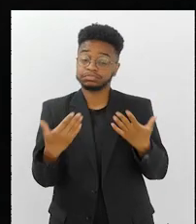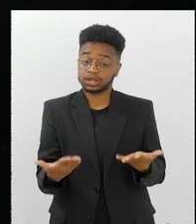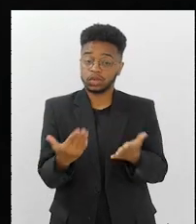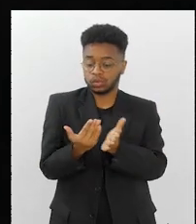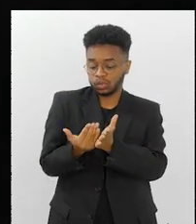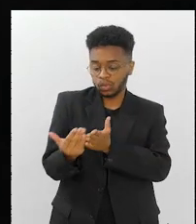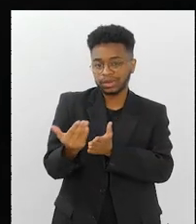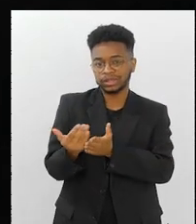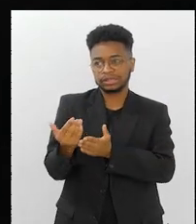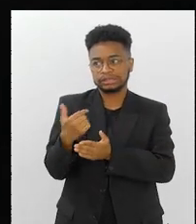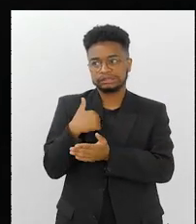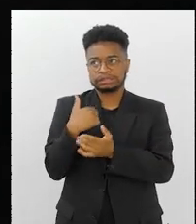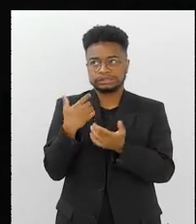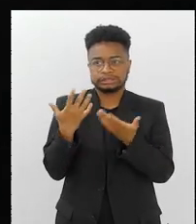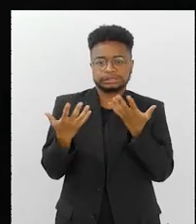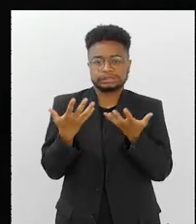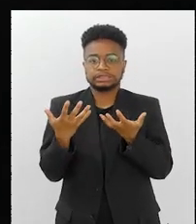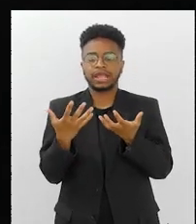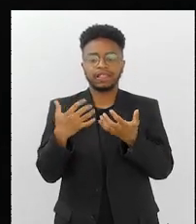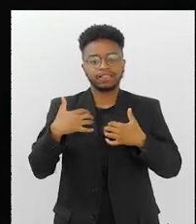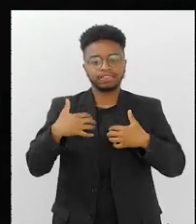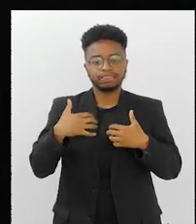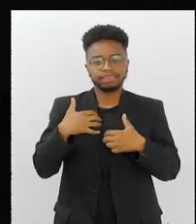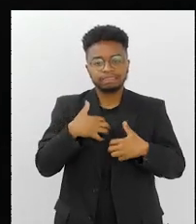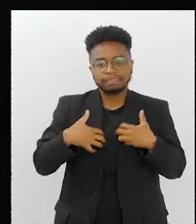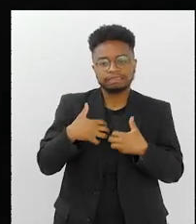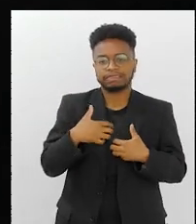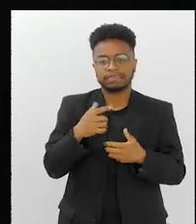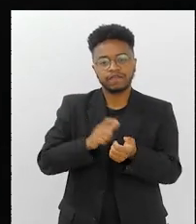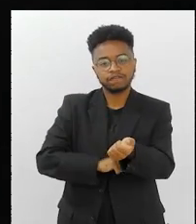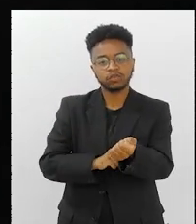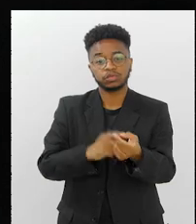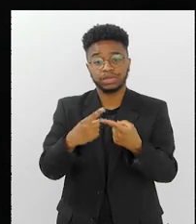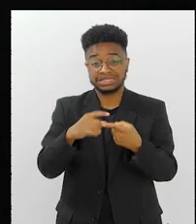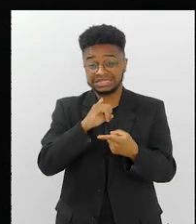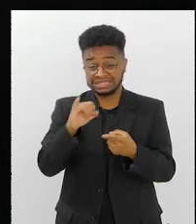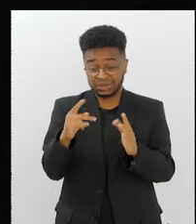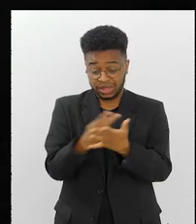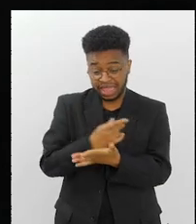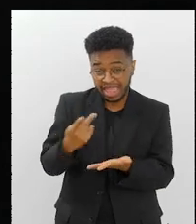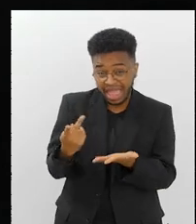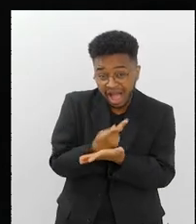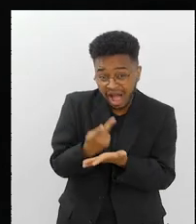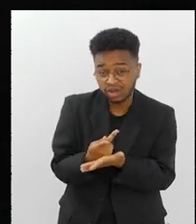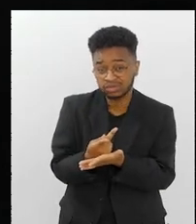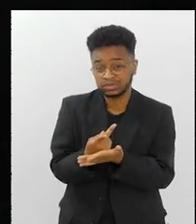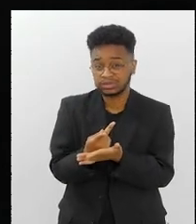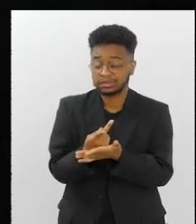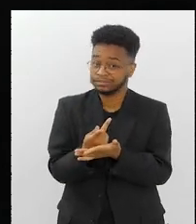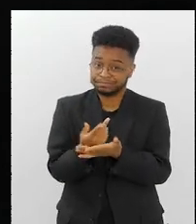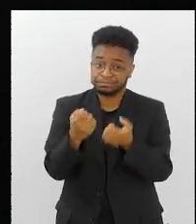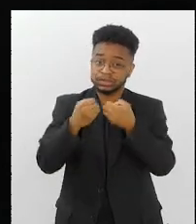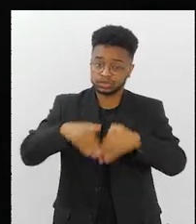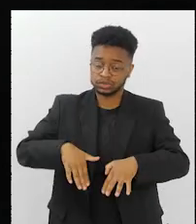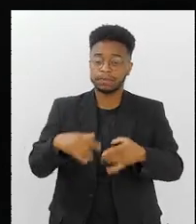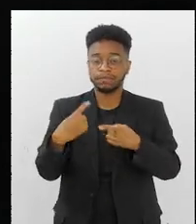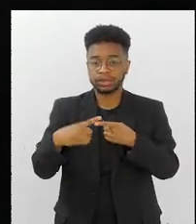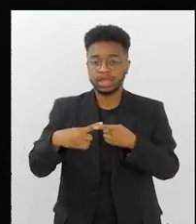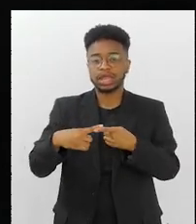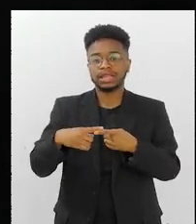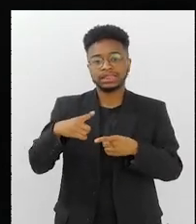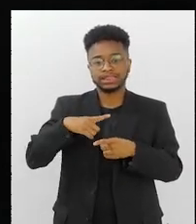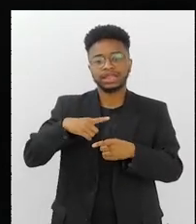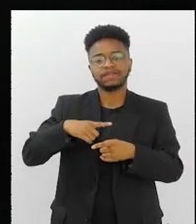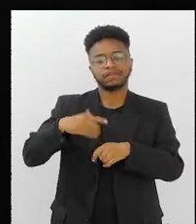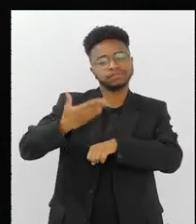ideia eu confesso que eu fiquei um pouco tenso eu falei cara porque se der errado deu muito errado é verdade é a luz era foi marcada foram